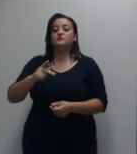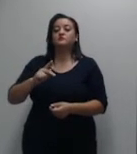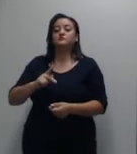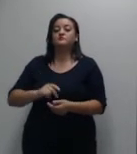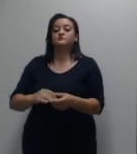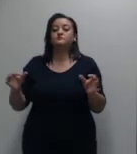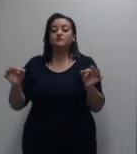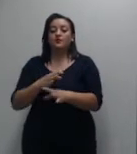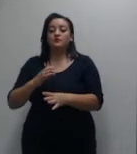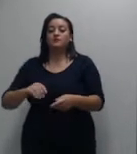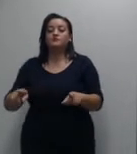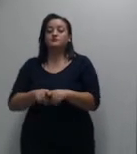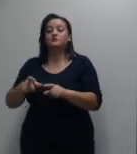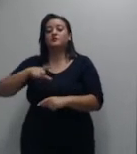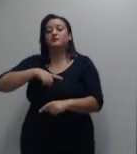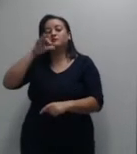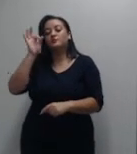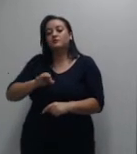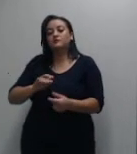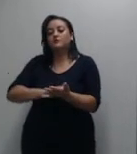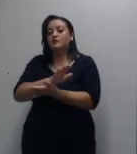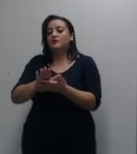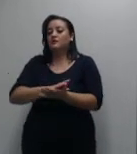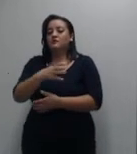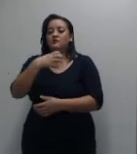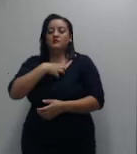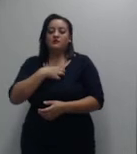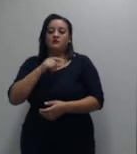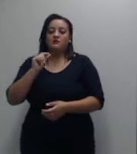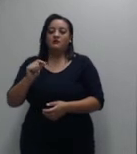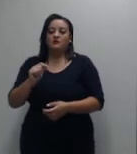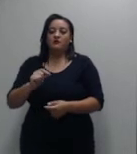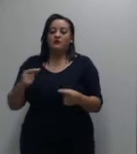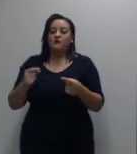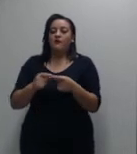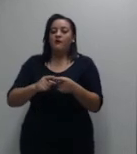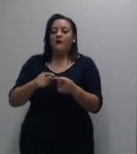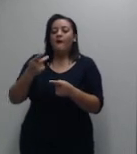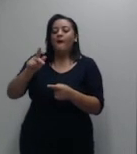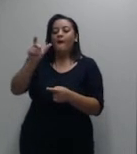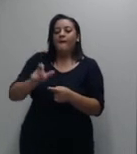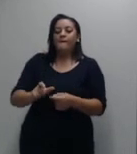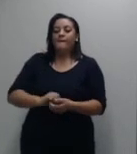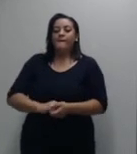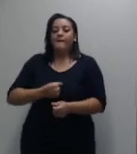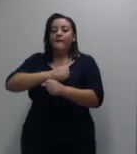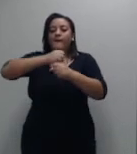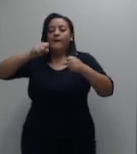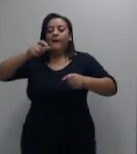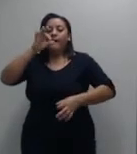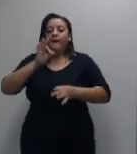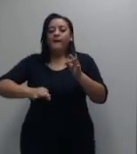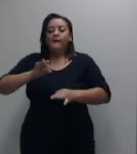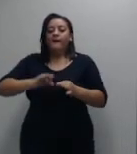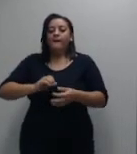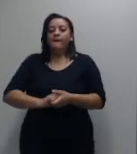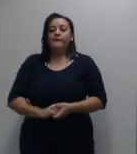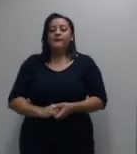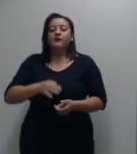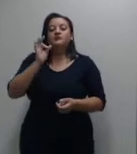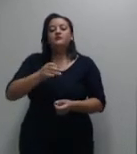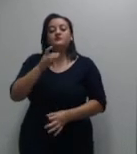terminou e tenho certeza o tipo de intenção de sua excelência que é uma grande jogadora um ambiente